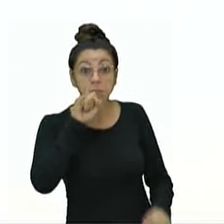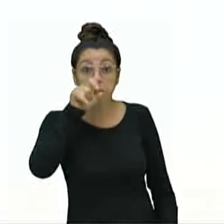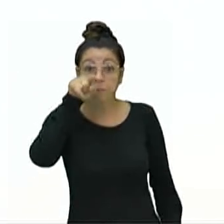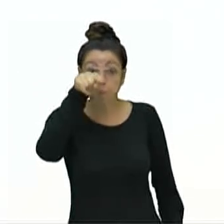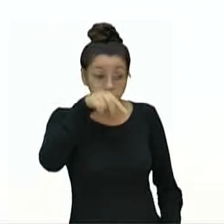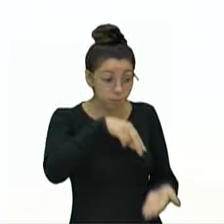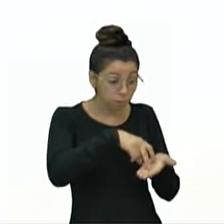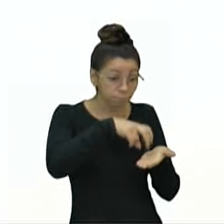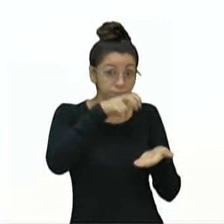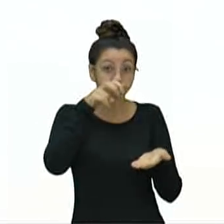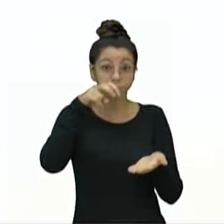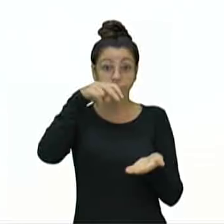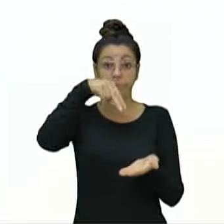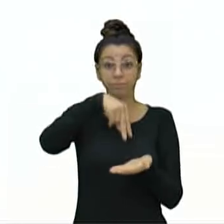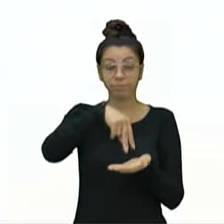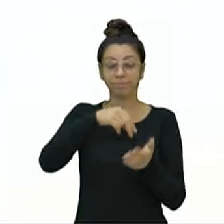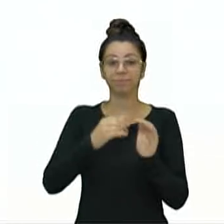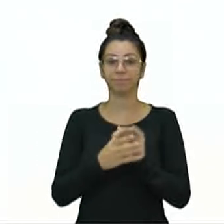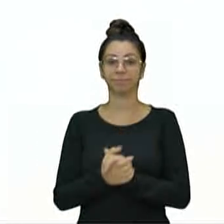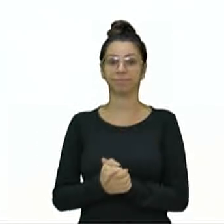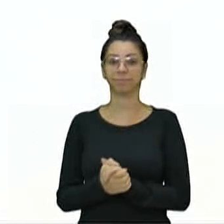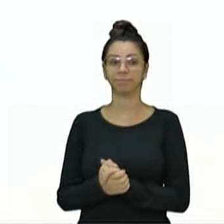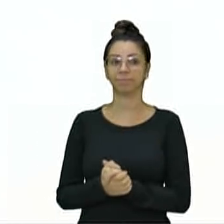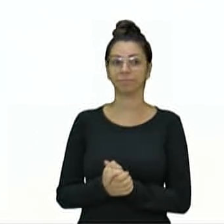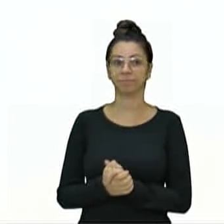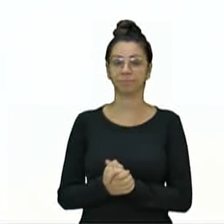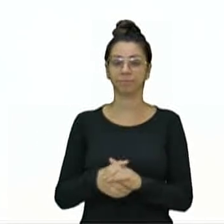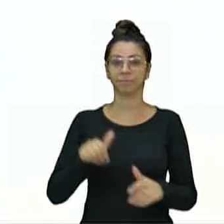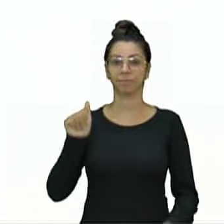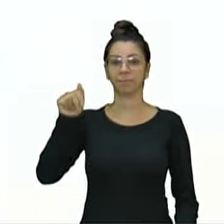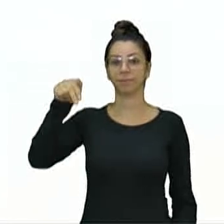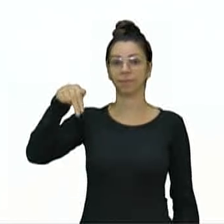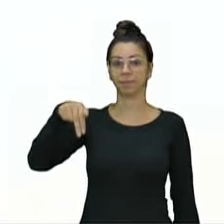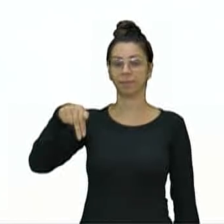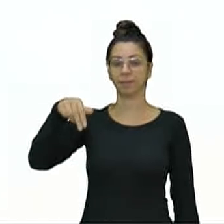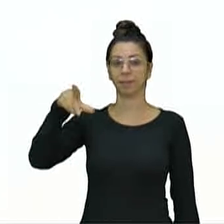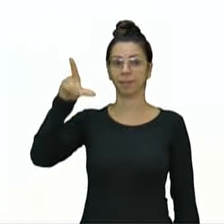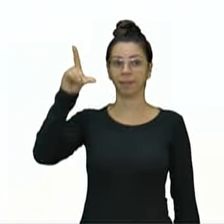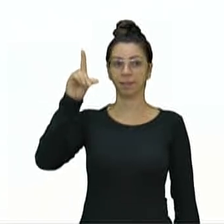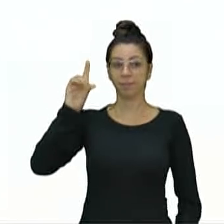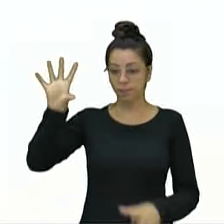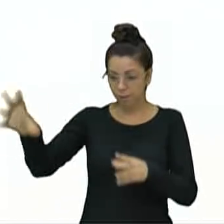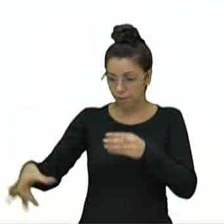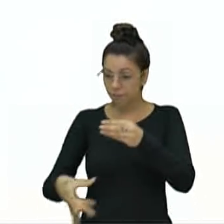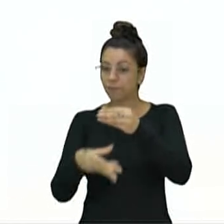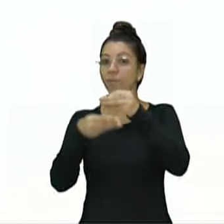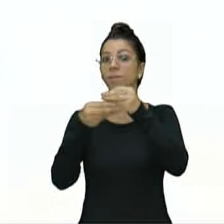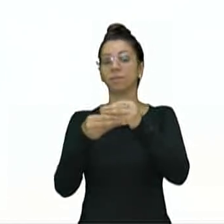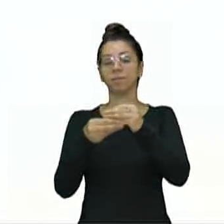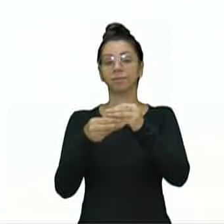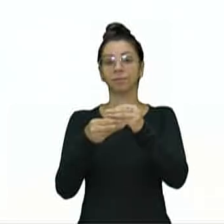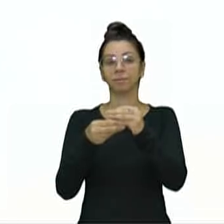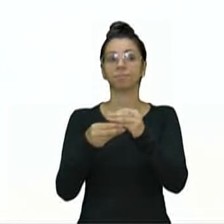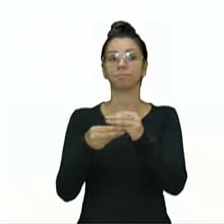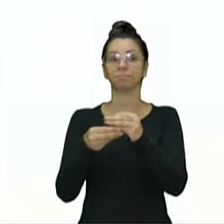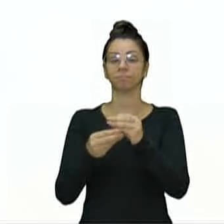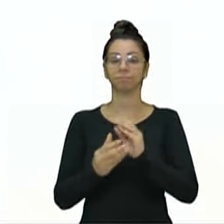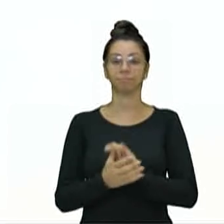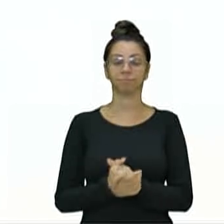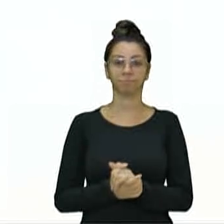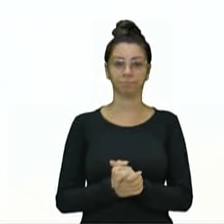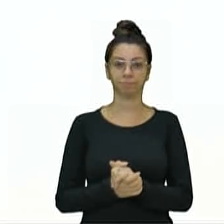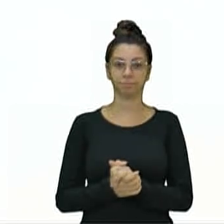condição. Você pode se você fizer algo. And está adicionando uma informação a mais, tudo o que ele tem que fazer e